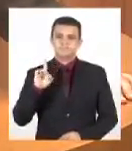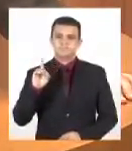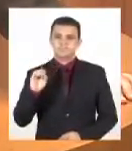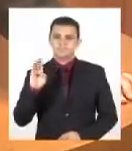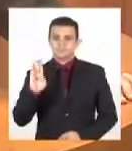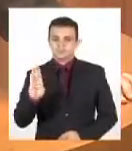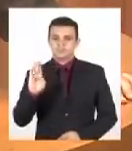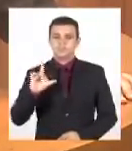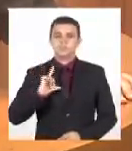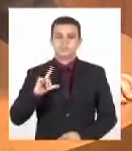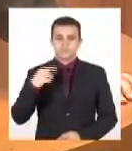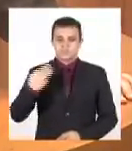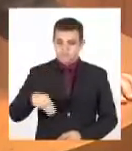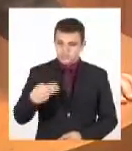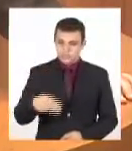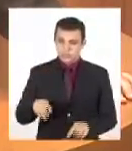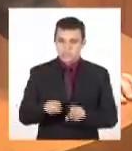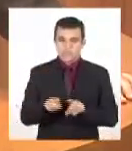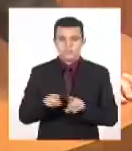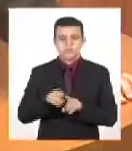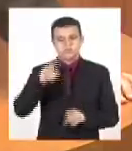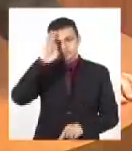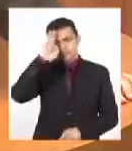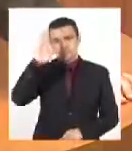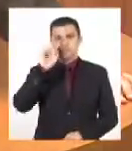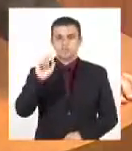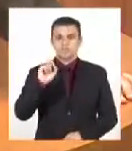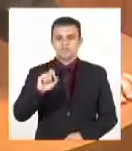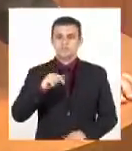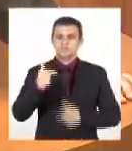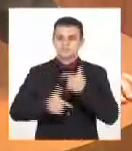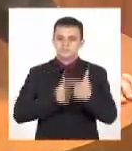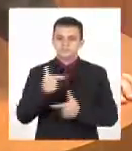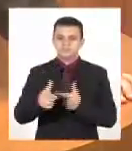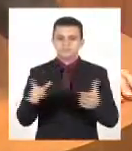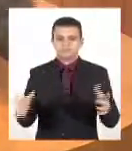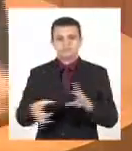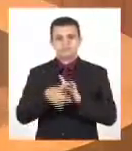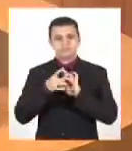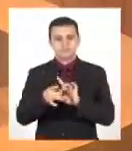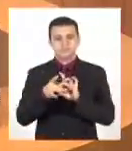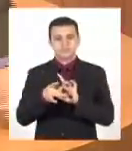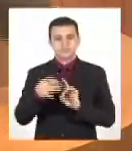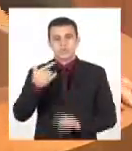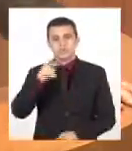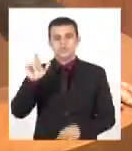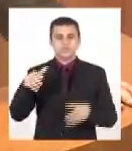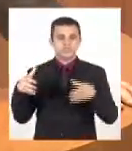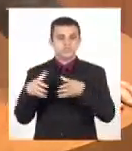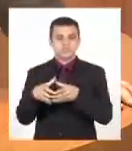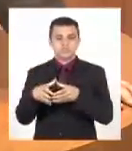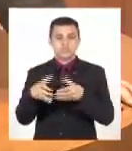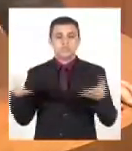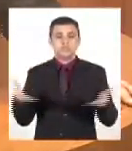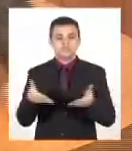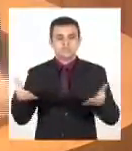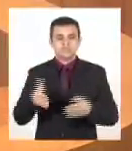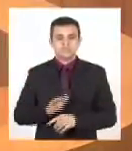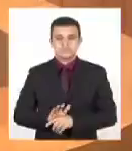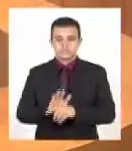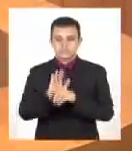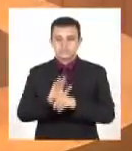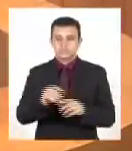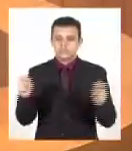no Maranhão, mas acima de tudo, nesse arco de aliança e de parceria com os partidos que hoje contribuem